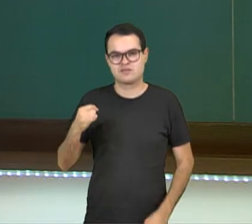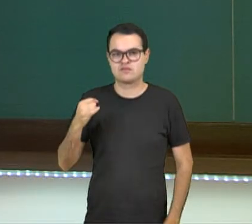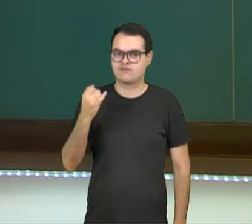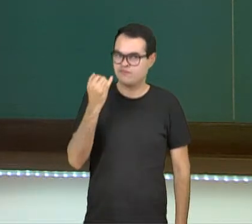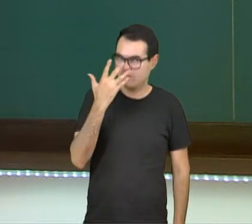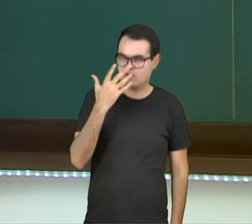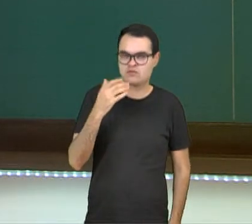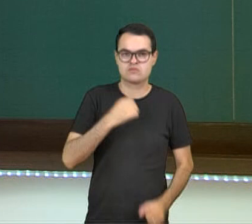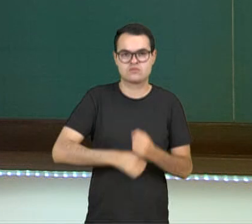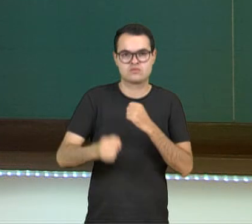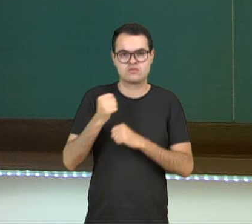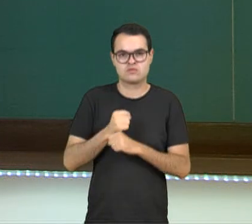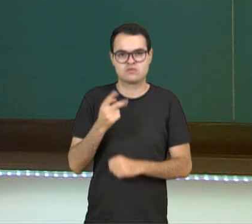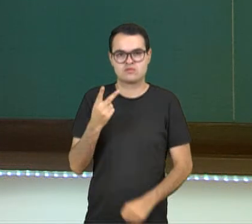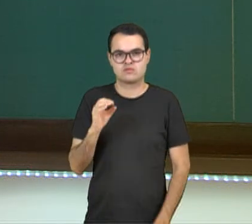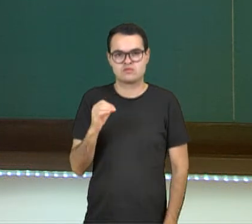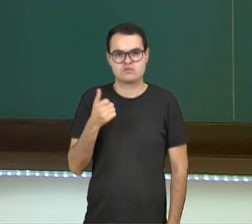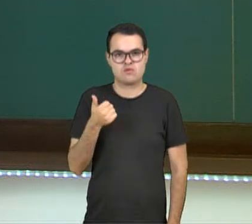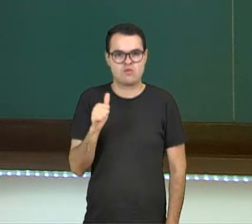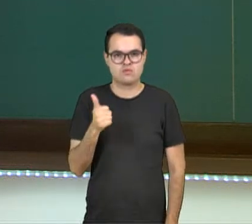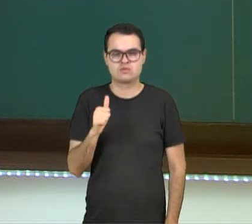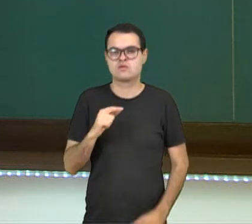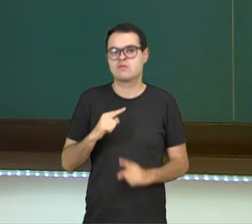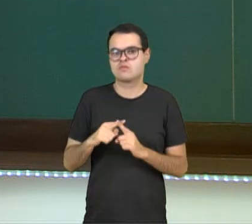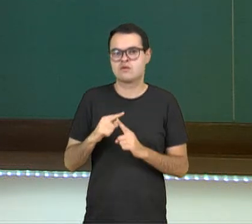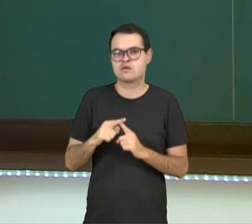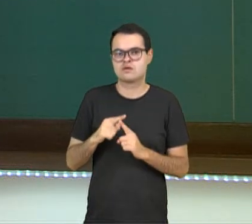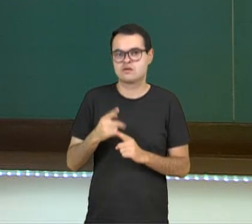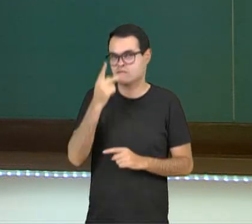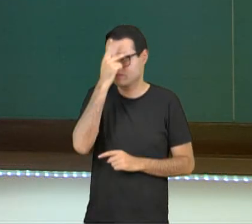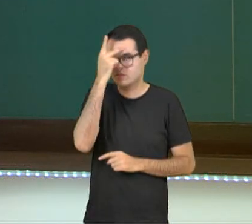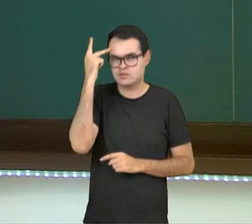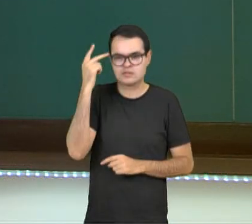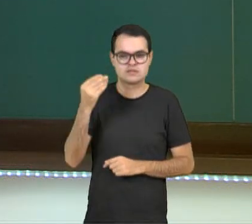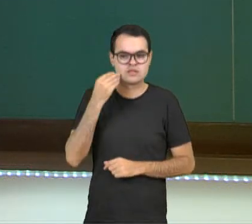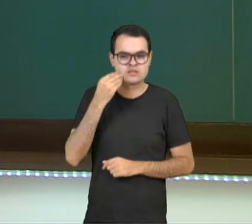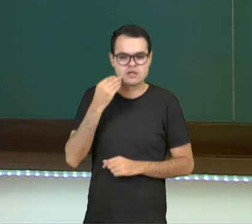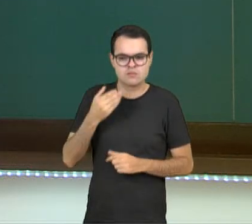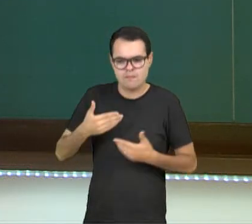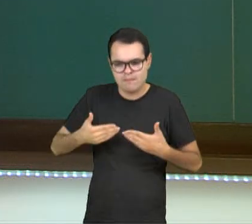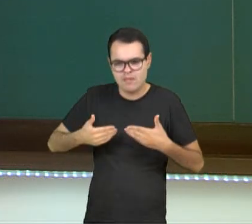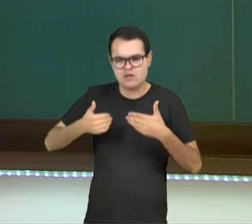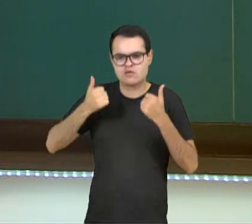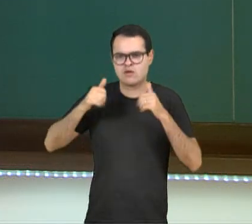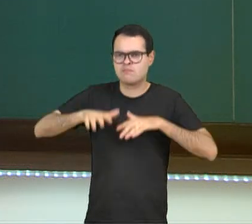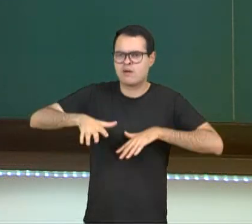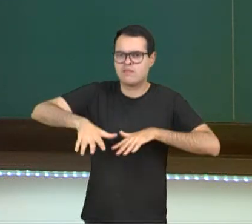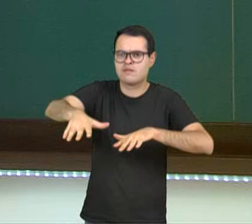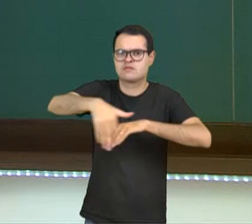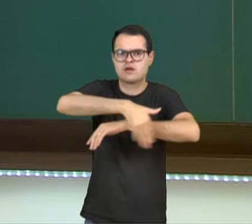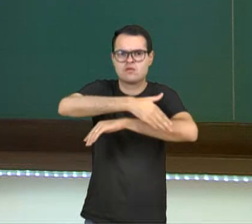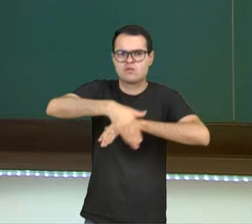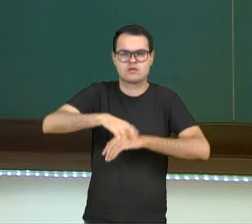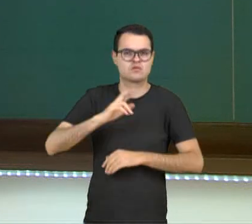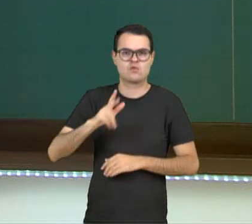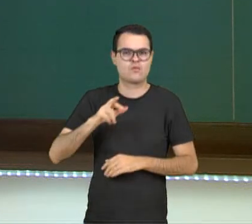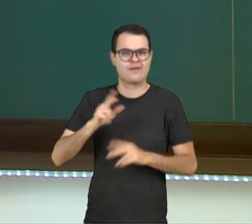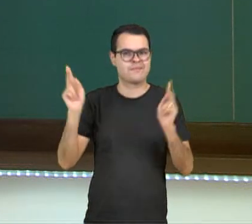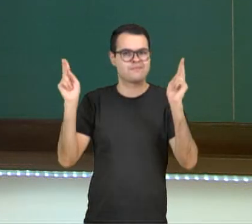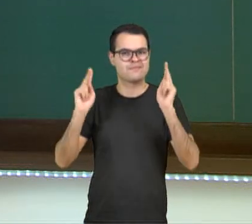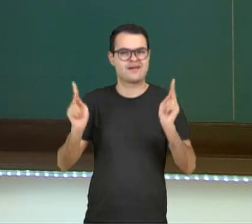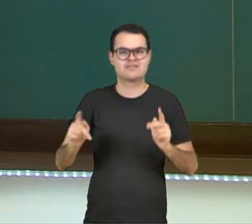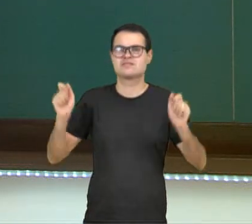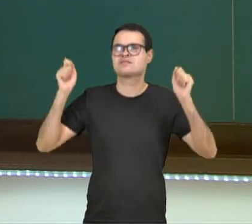fevereiro de 2011. Por quê? Porque as pessoas estavam tentando uma melhoria, foram às ruas e não foi algo pacífico,